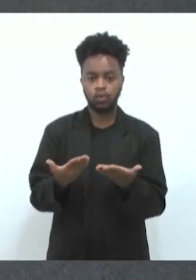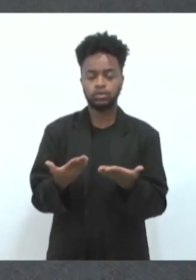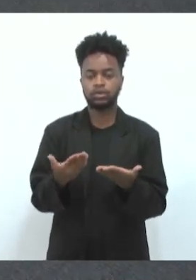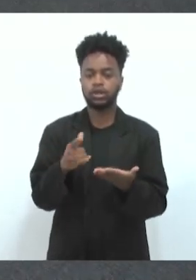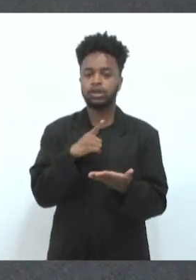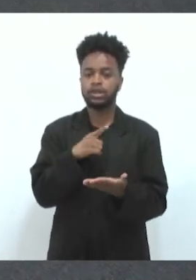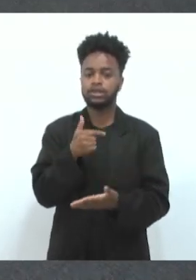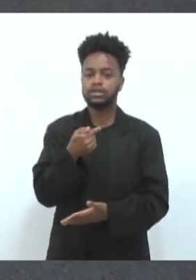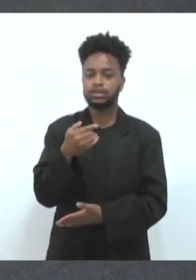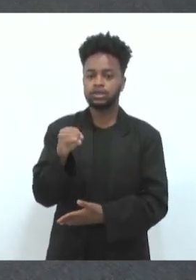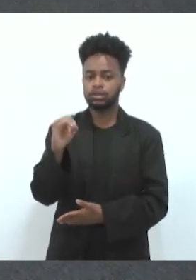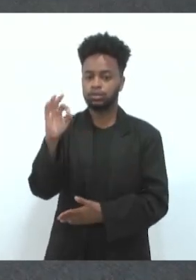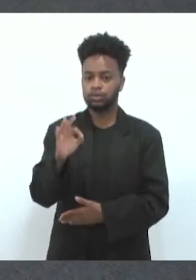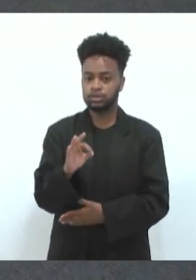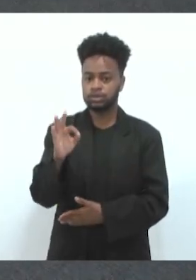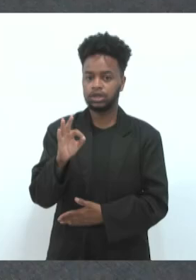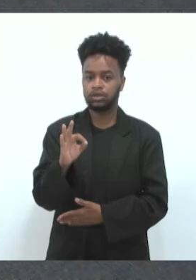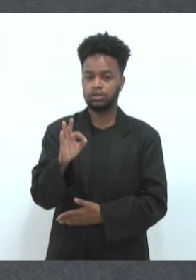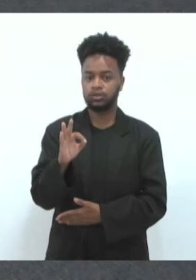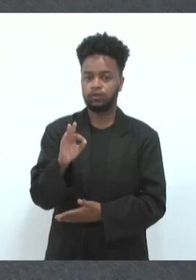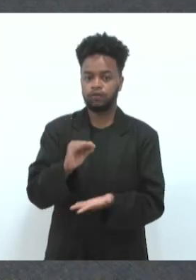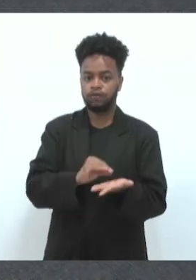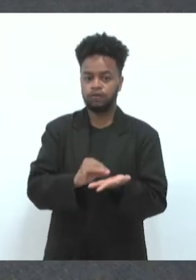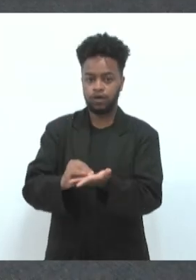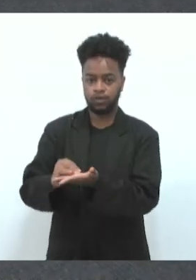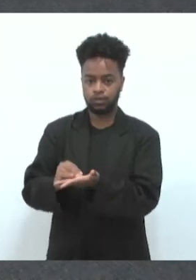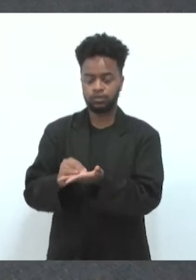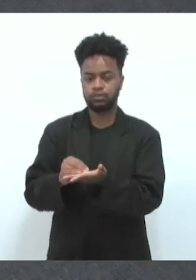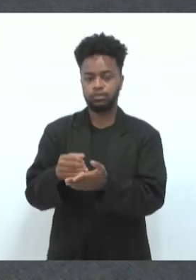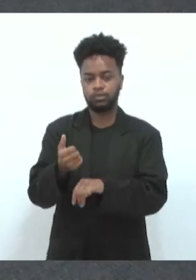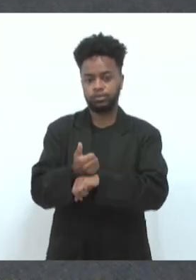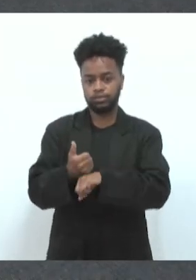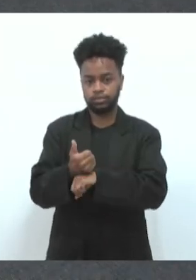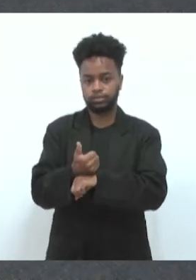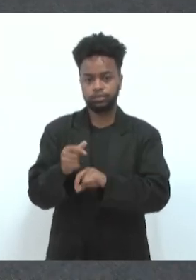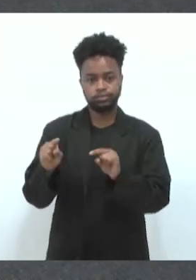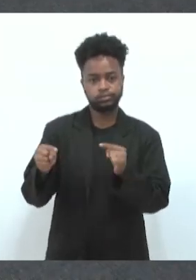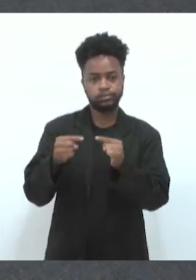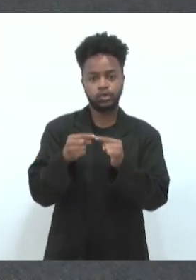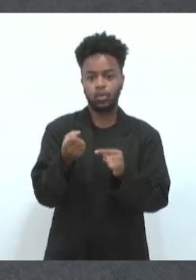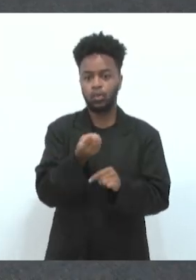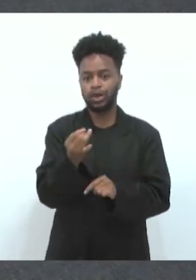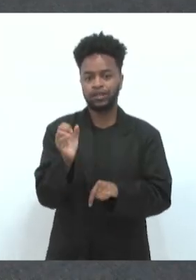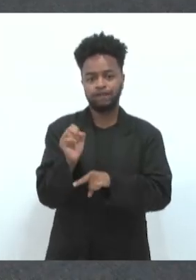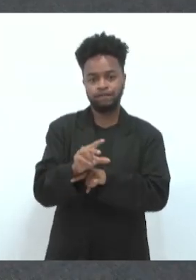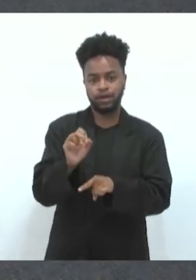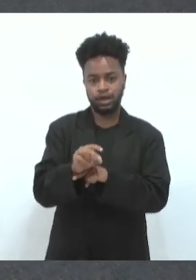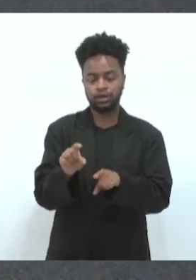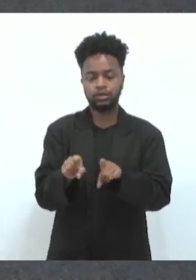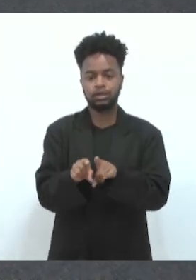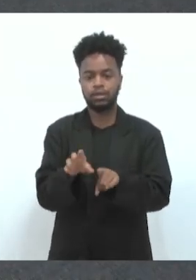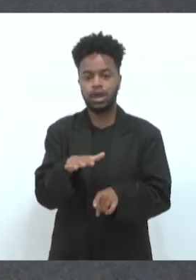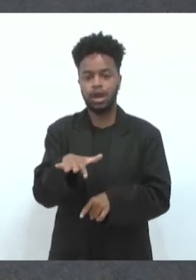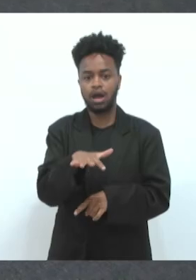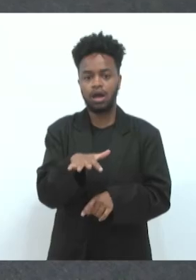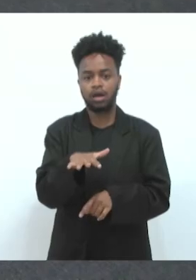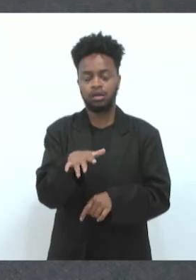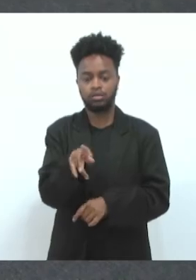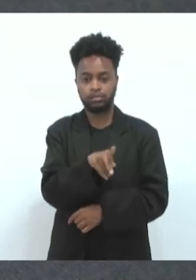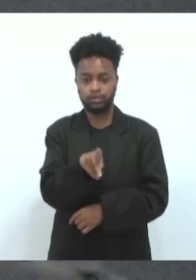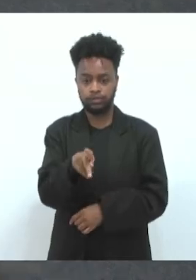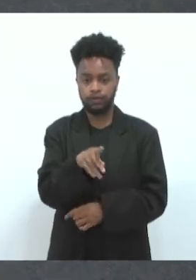de 70% de falta de profissionais de acordo com o seu número de vagas. No magistério, é uma carência